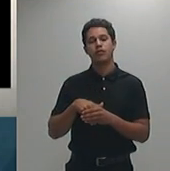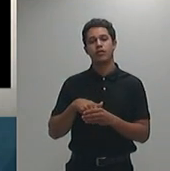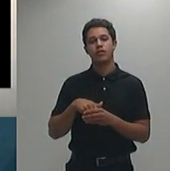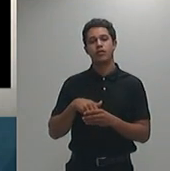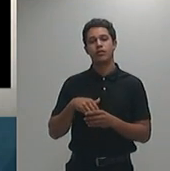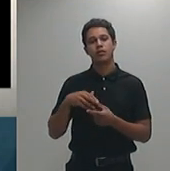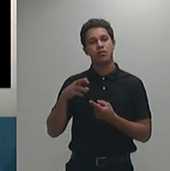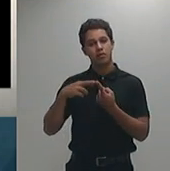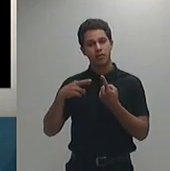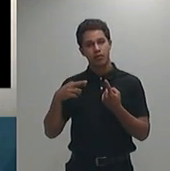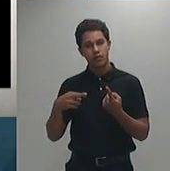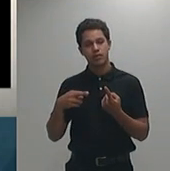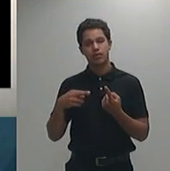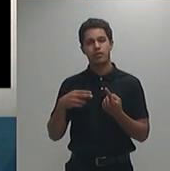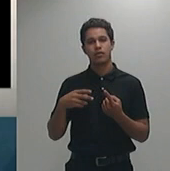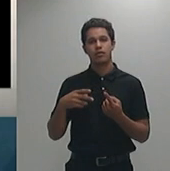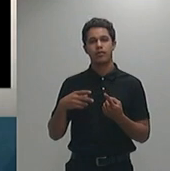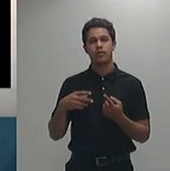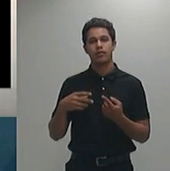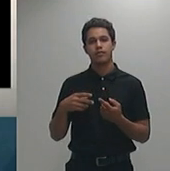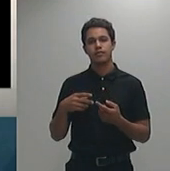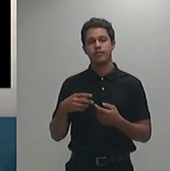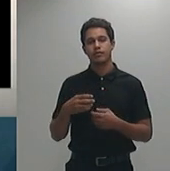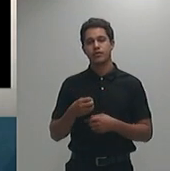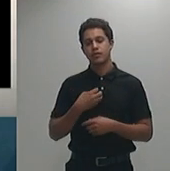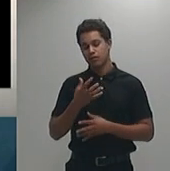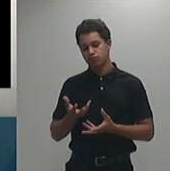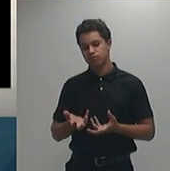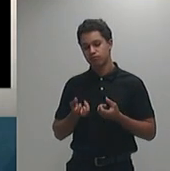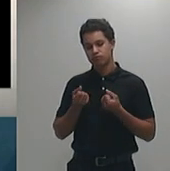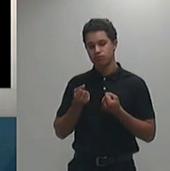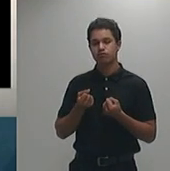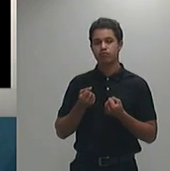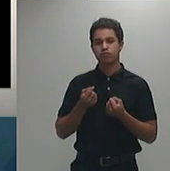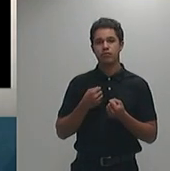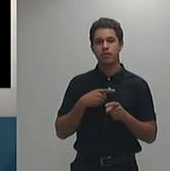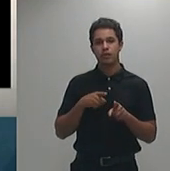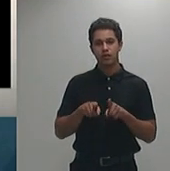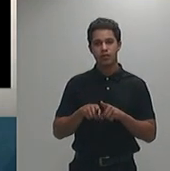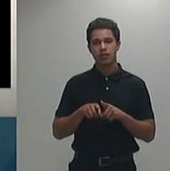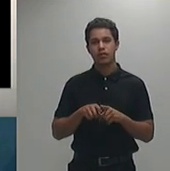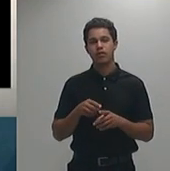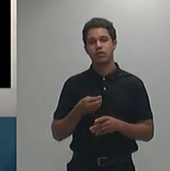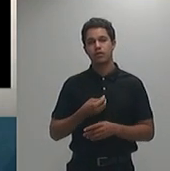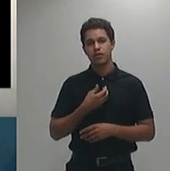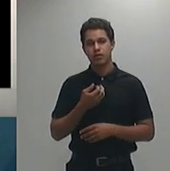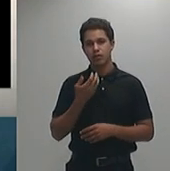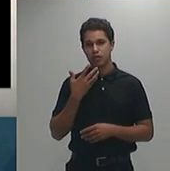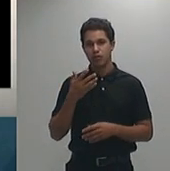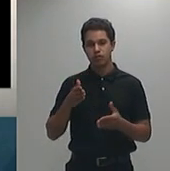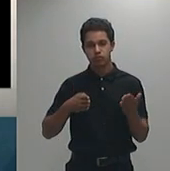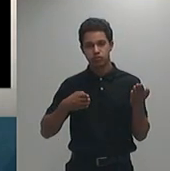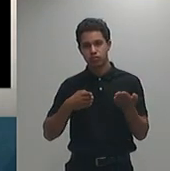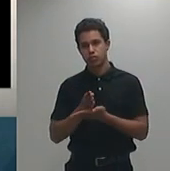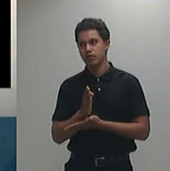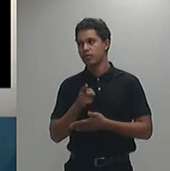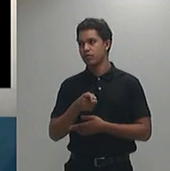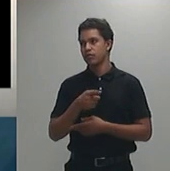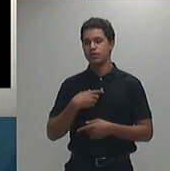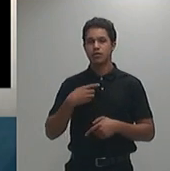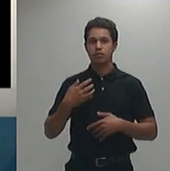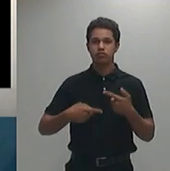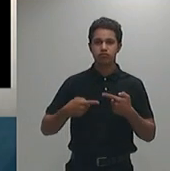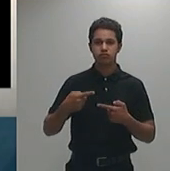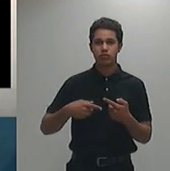Ministro relator seja acolhido e seja portanto concedido provimento a este conflito de competência